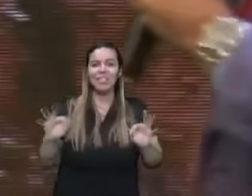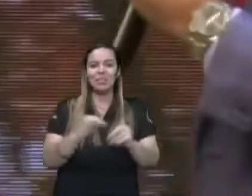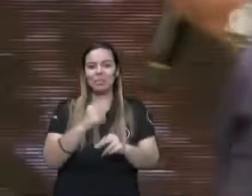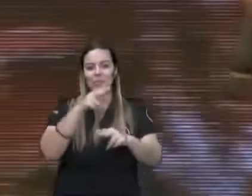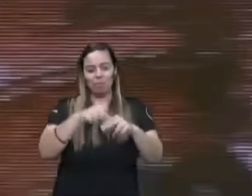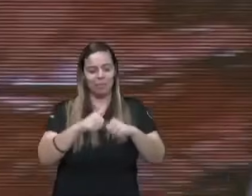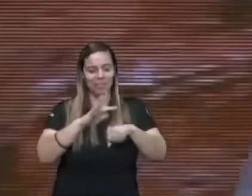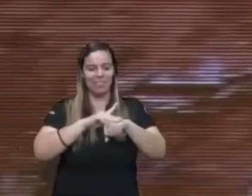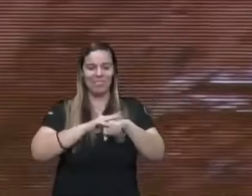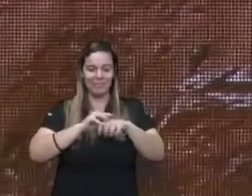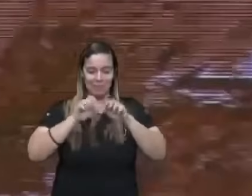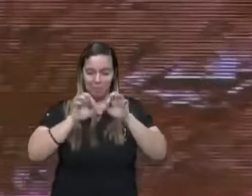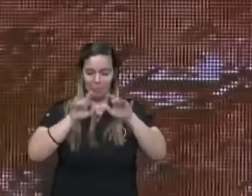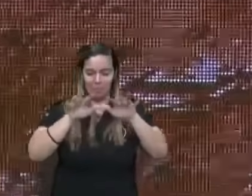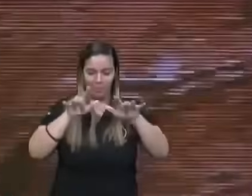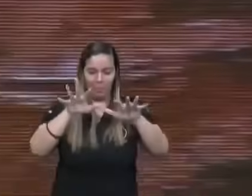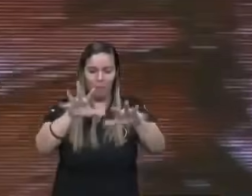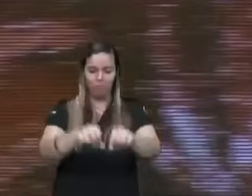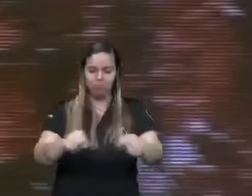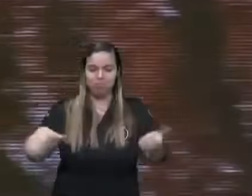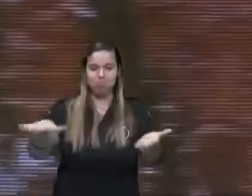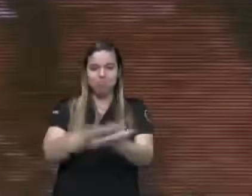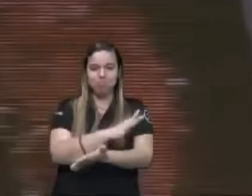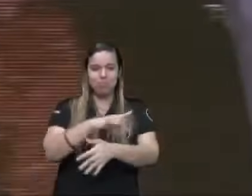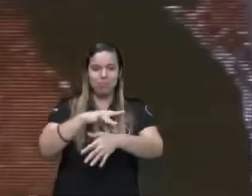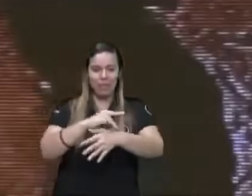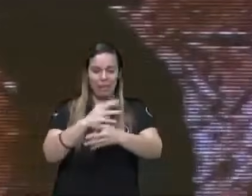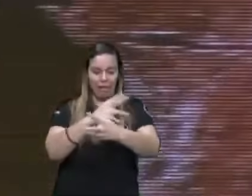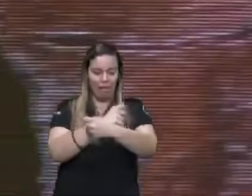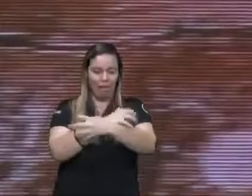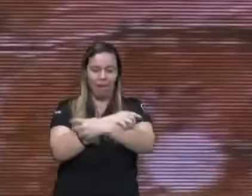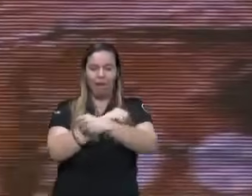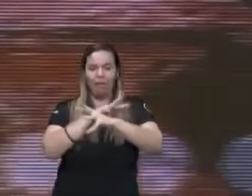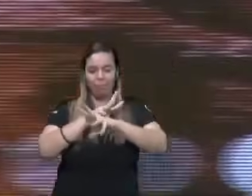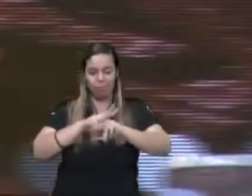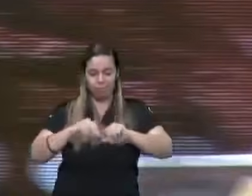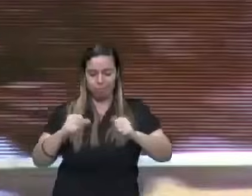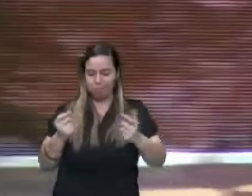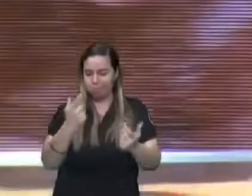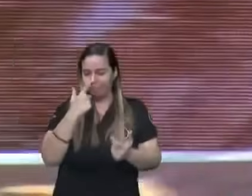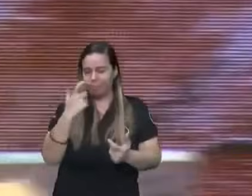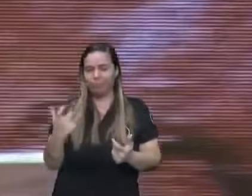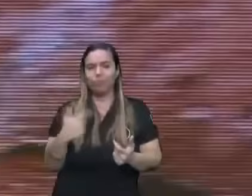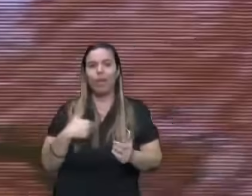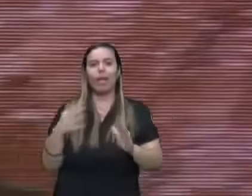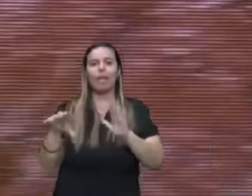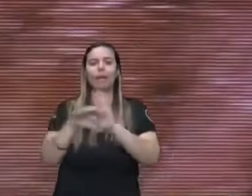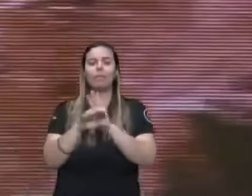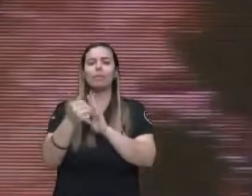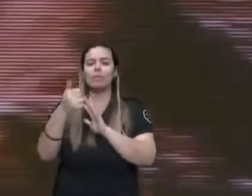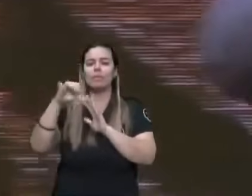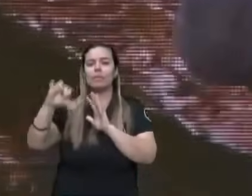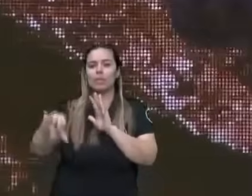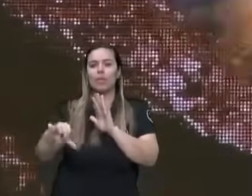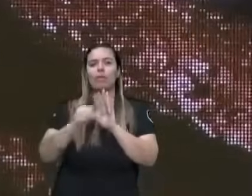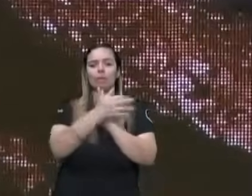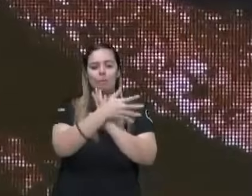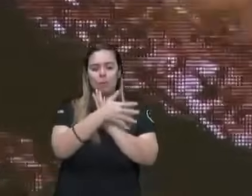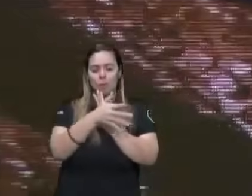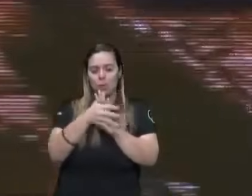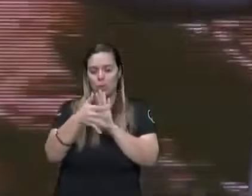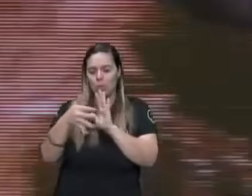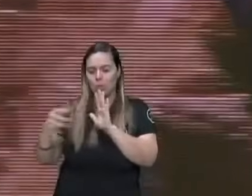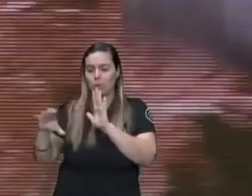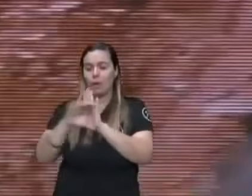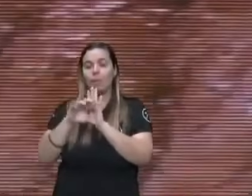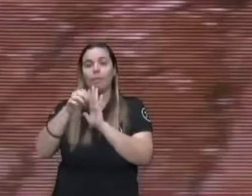enfermidade desgraçada, a carne sendo comida, apodrecida. Aí você chega no capítulo 19, ele começa a fazer